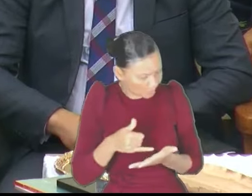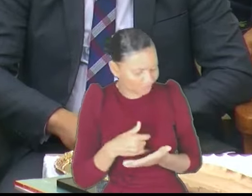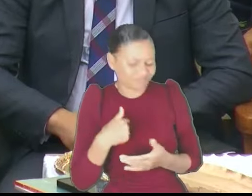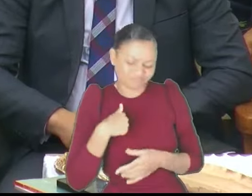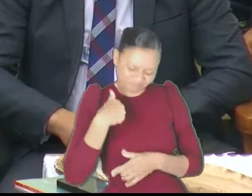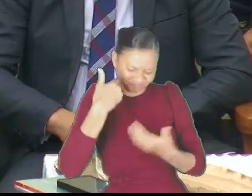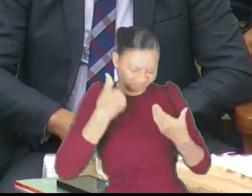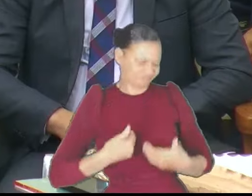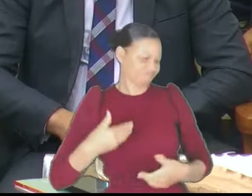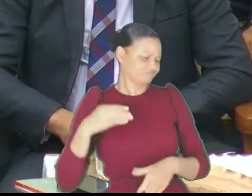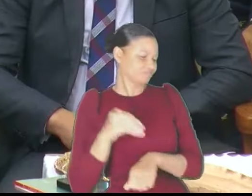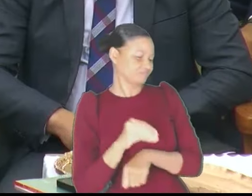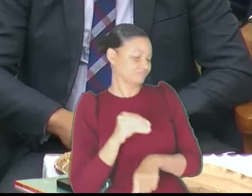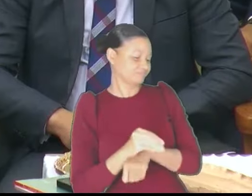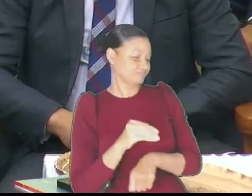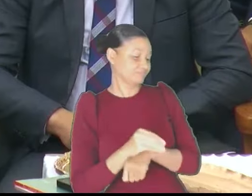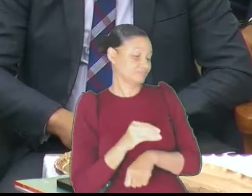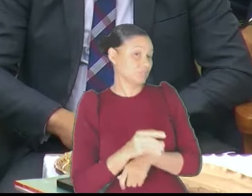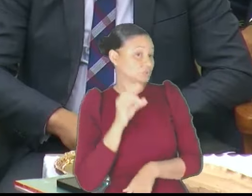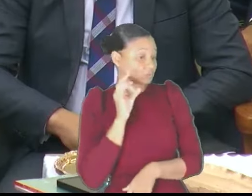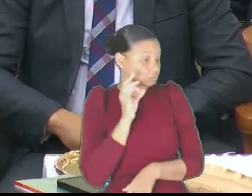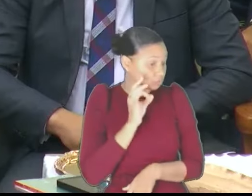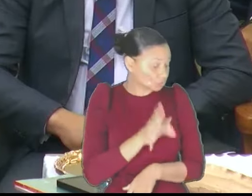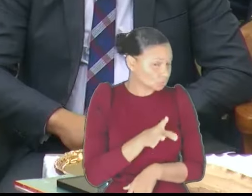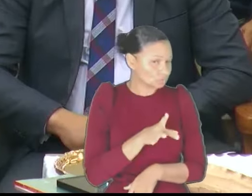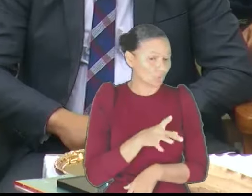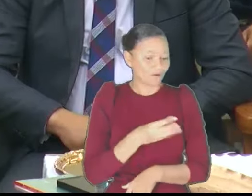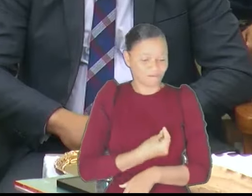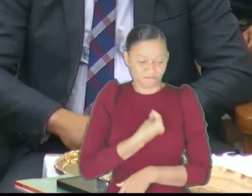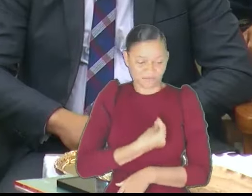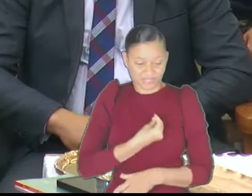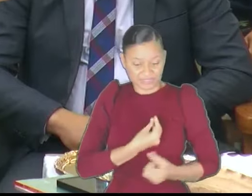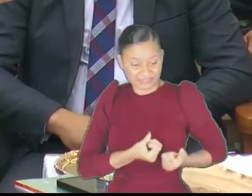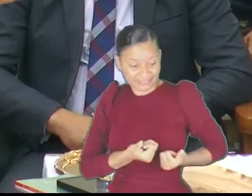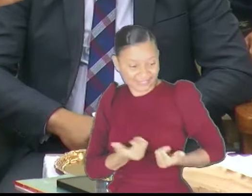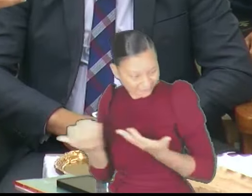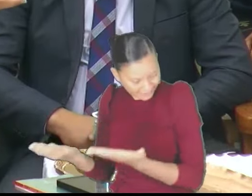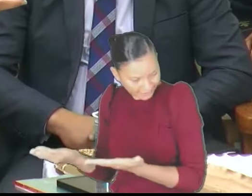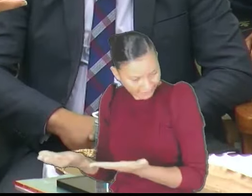provedor. Agora eu só sou provedor na vida de quem entrega.